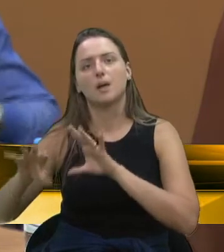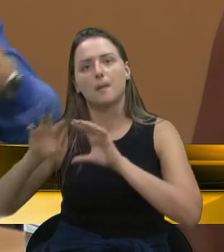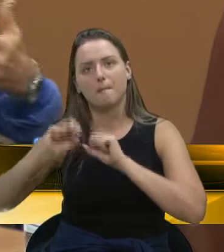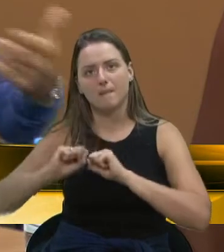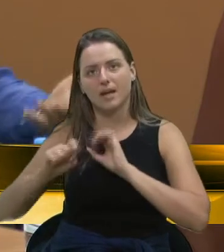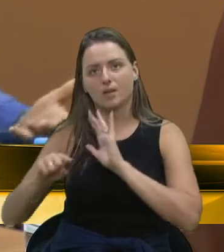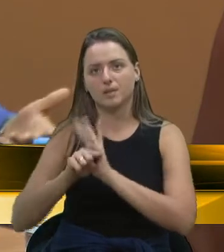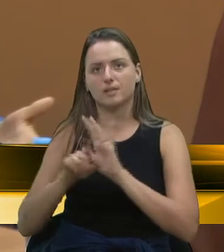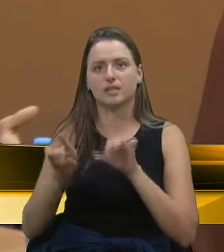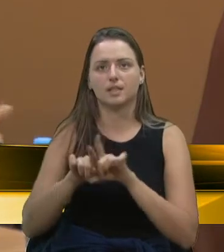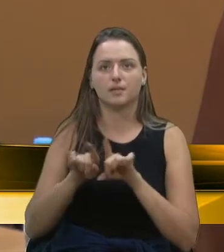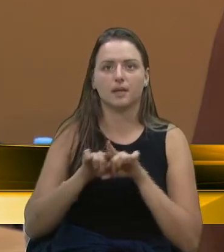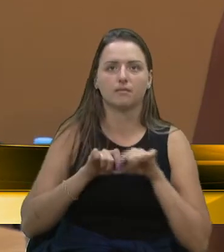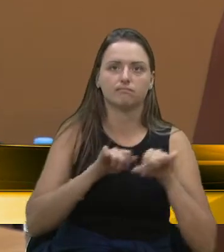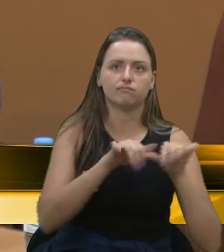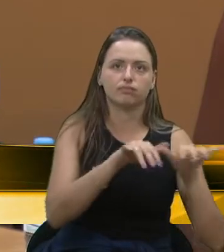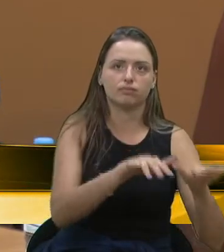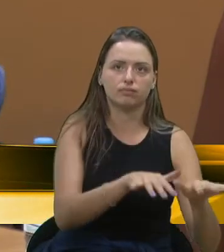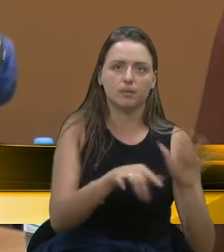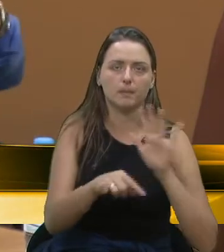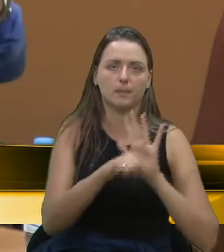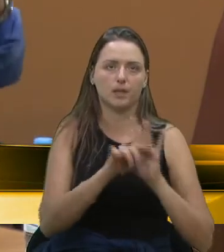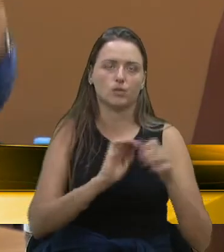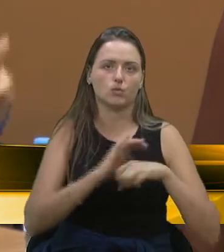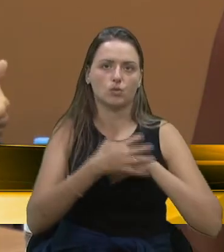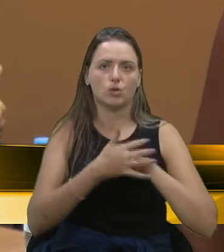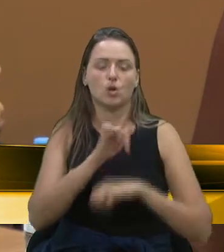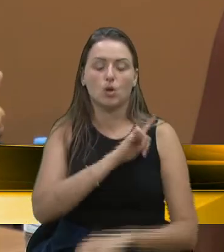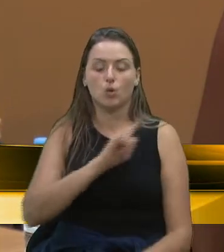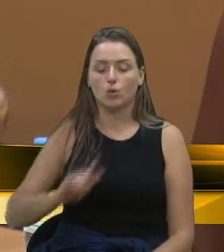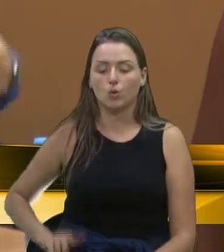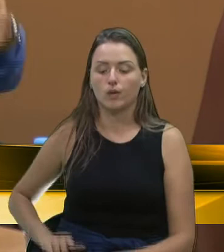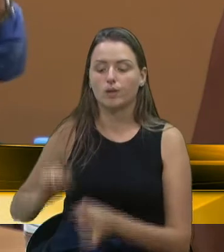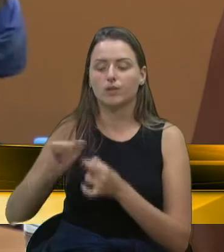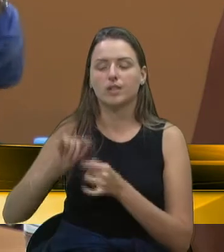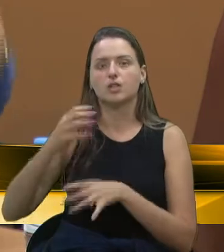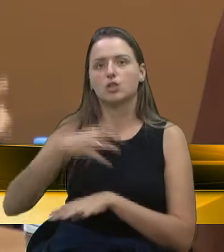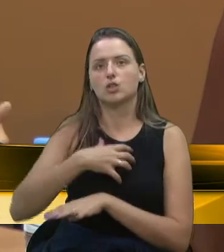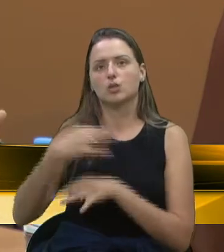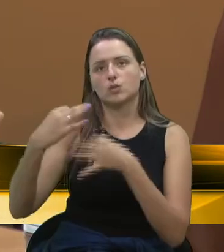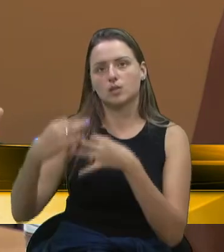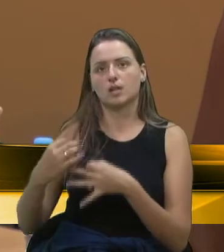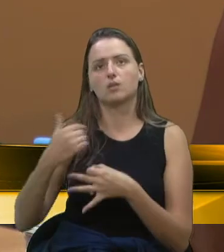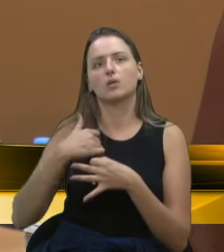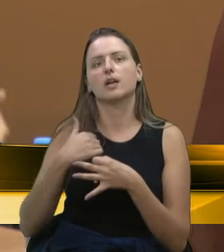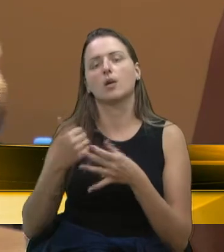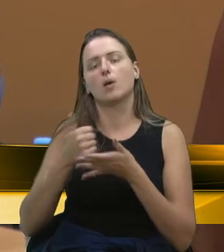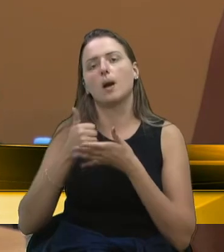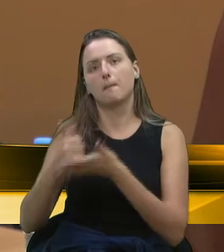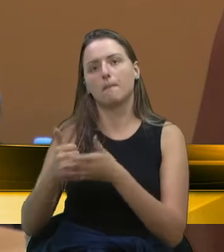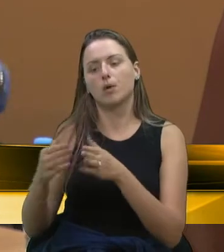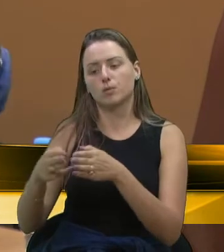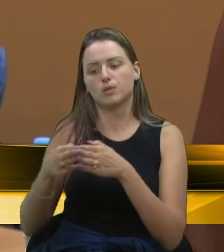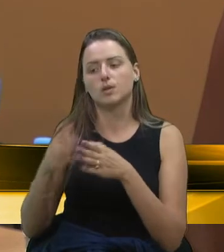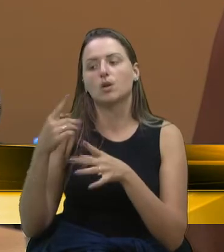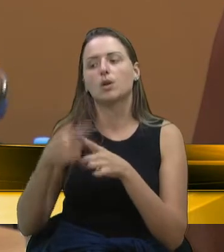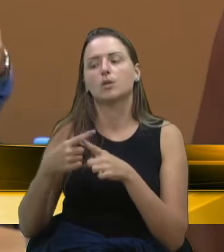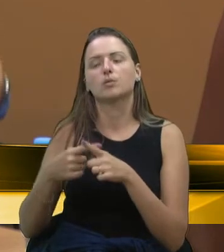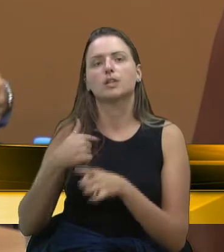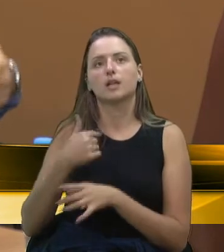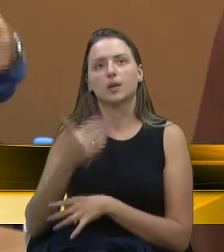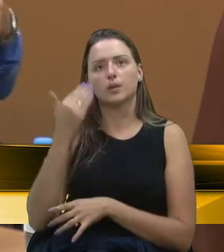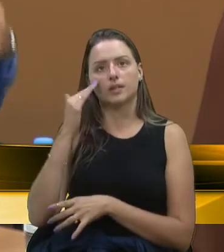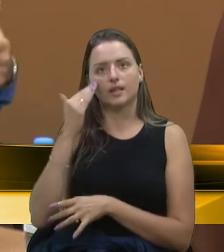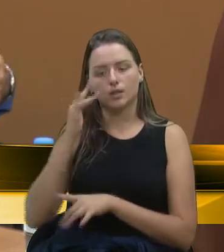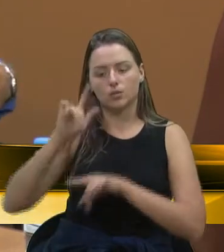e passam menos a doença. Então, me parece que o governador age corretamente. Eu sou a favor da moção, porque eu entendo que a atividade